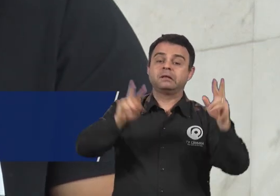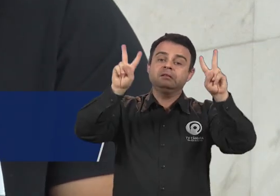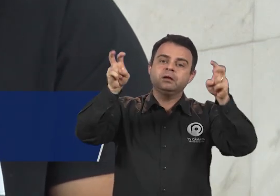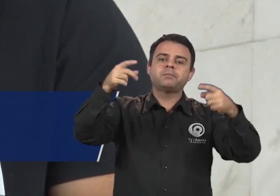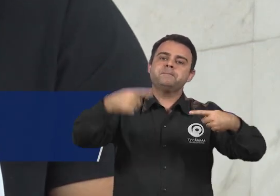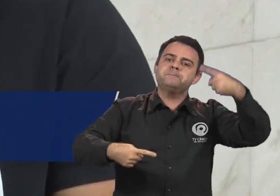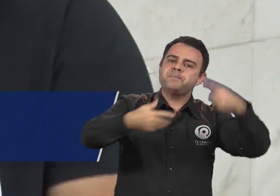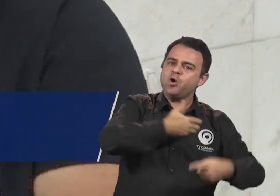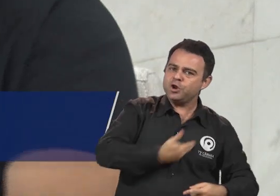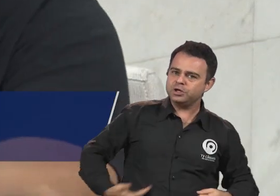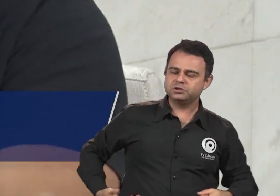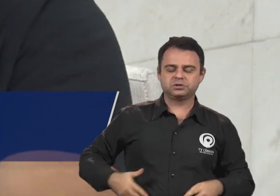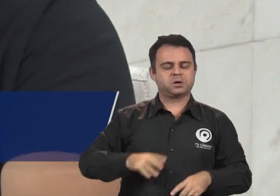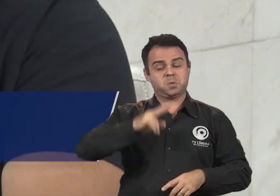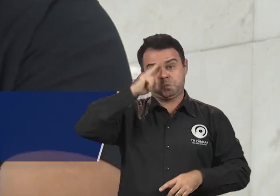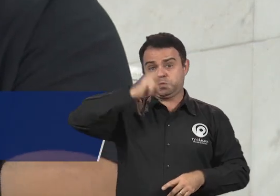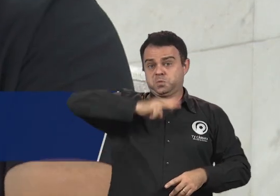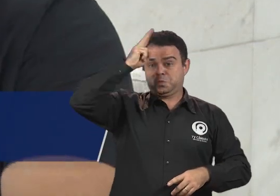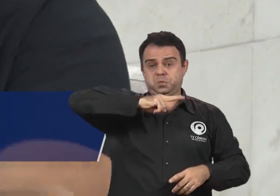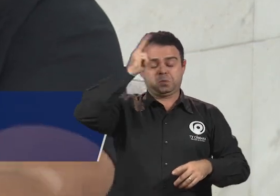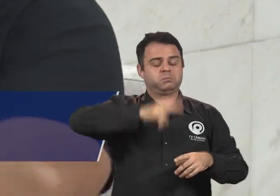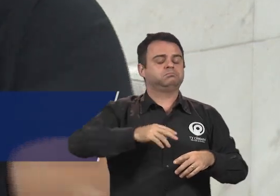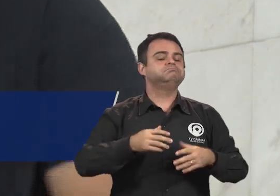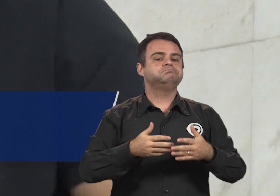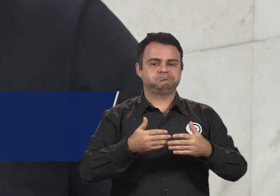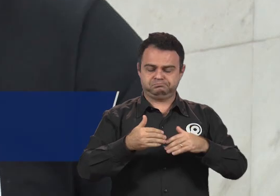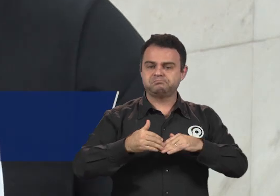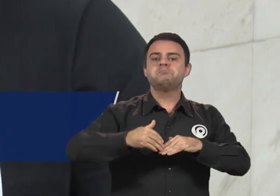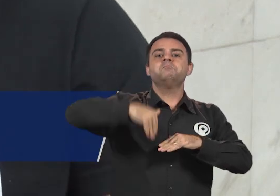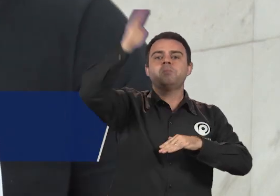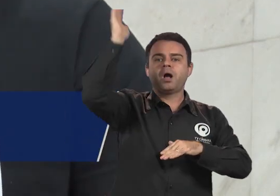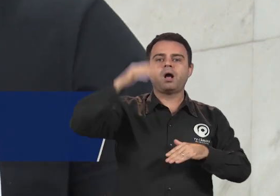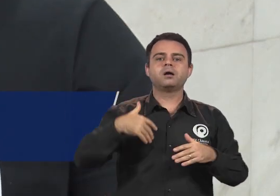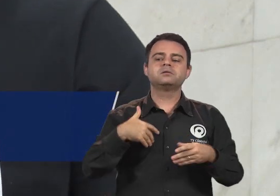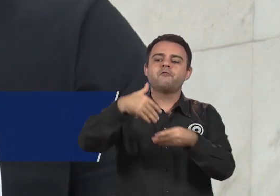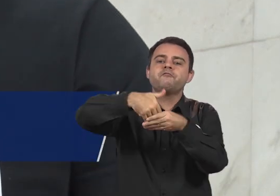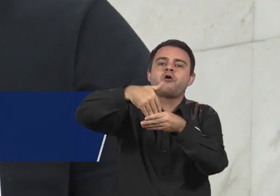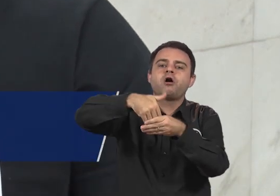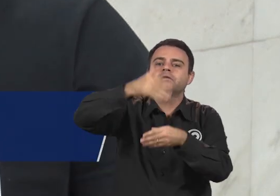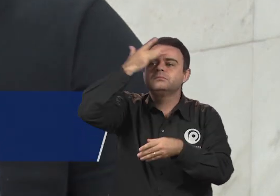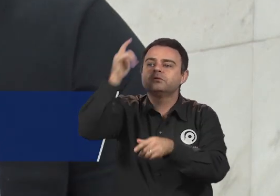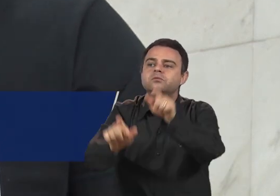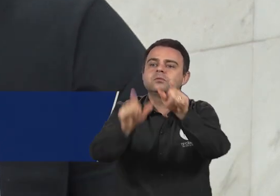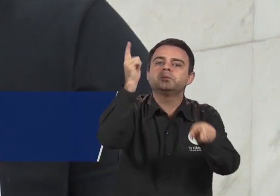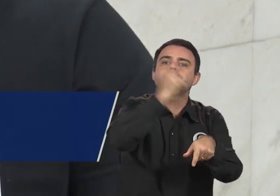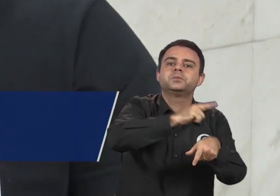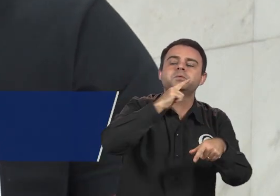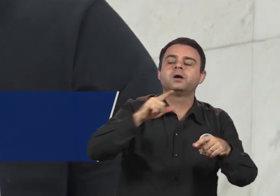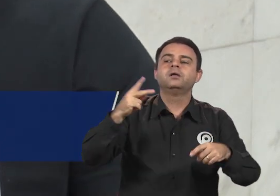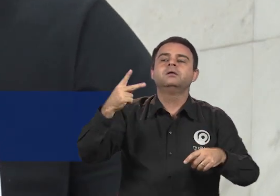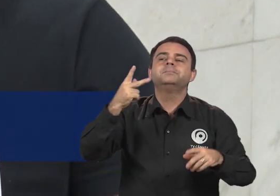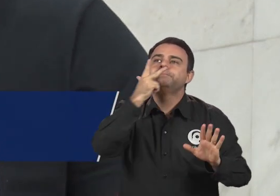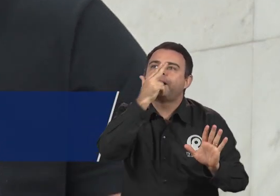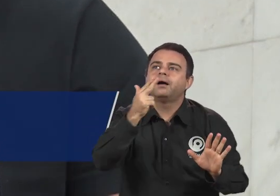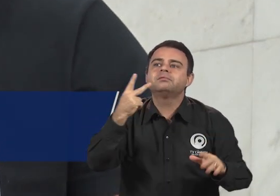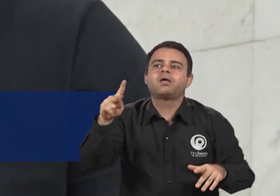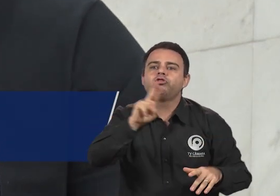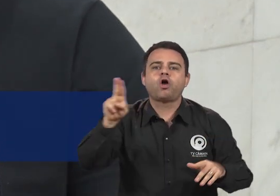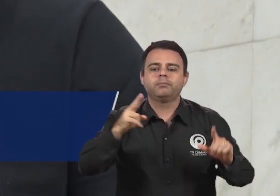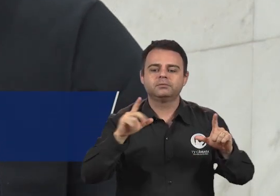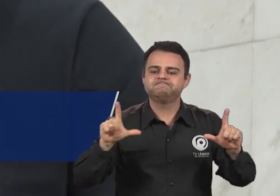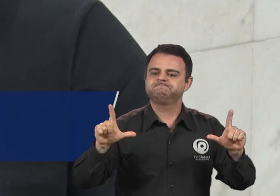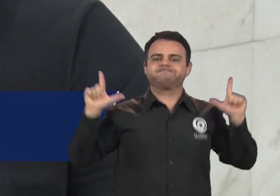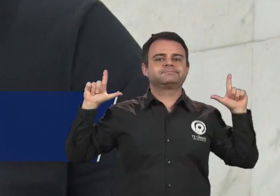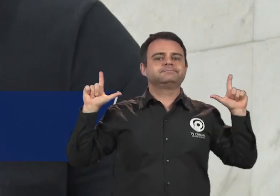na questão de gerar realmente uns votos, de dar essa visibilidade para o político, né? Então a gente veio